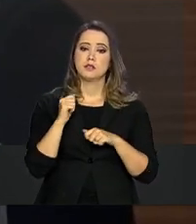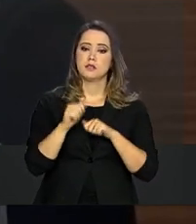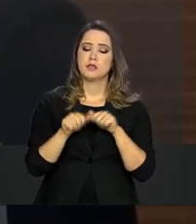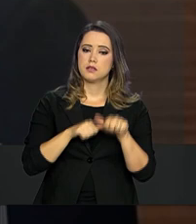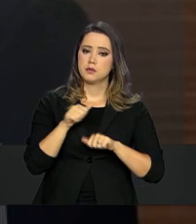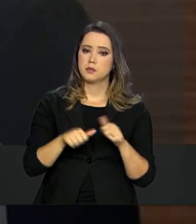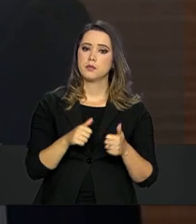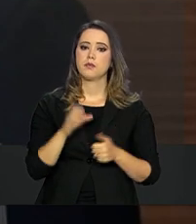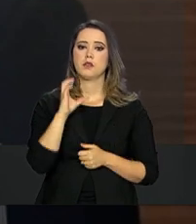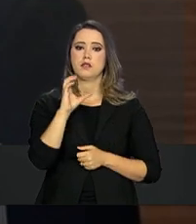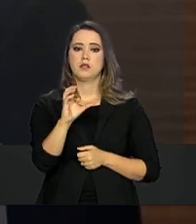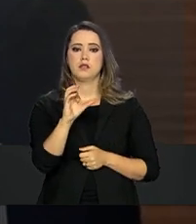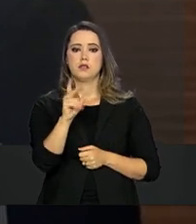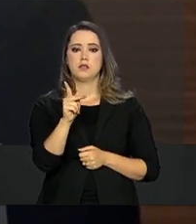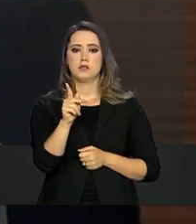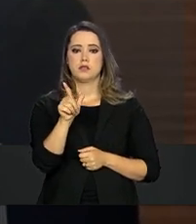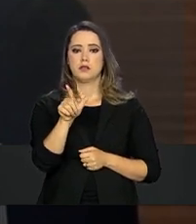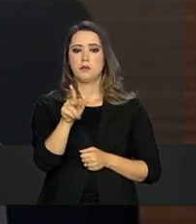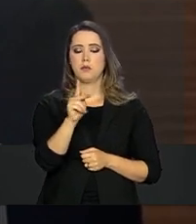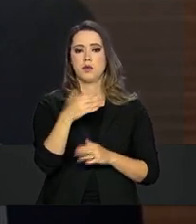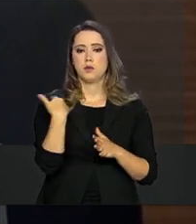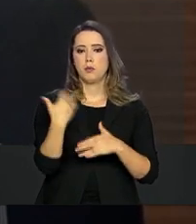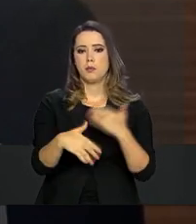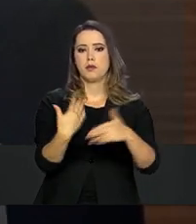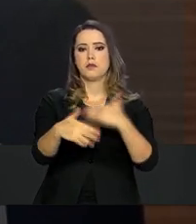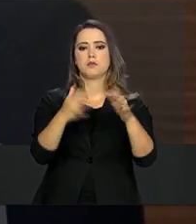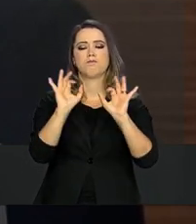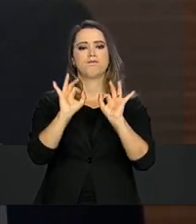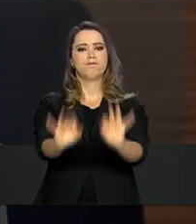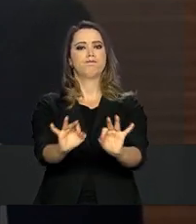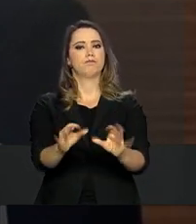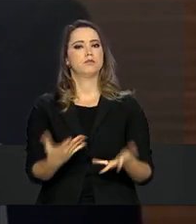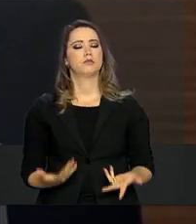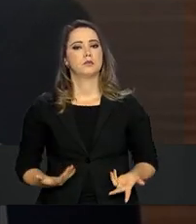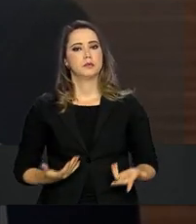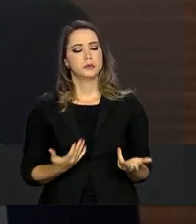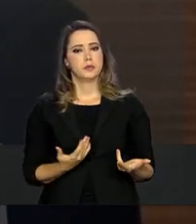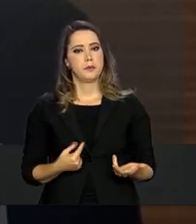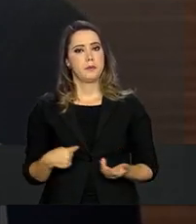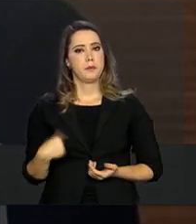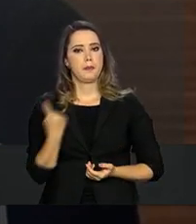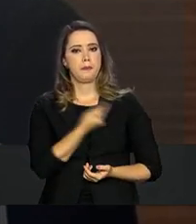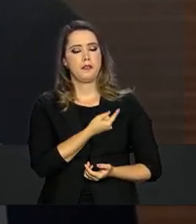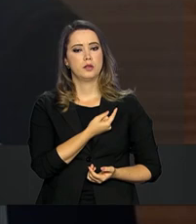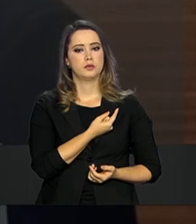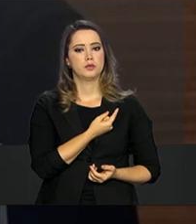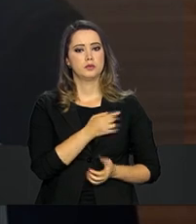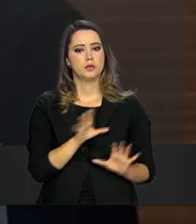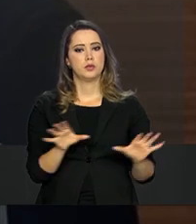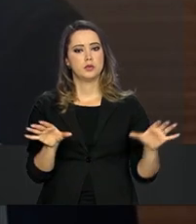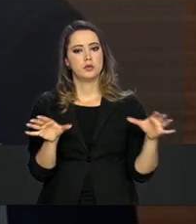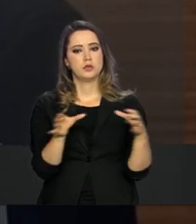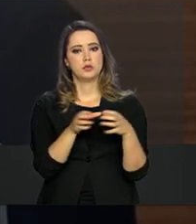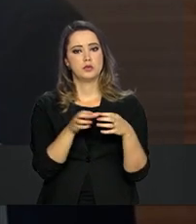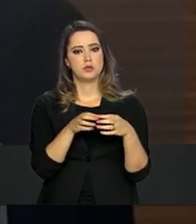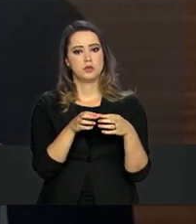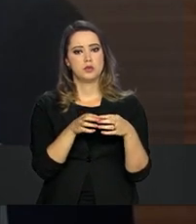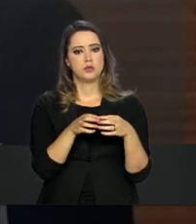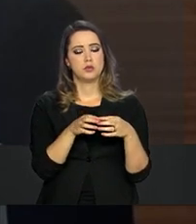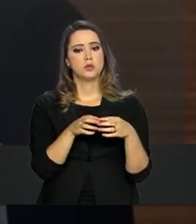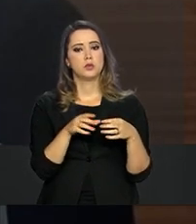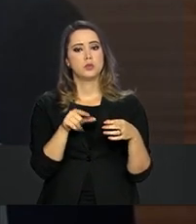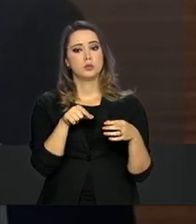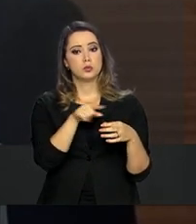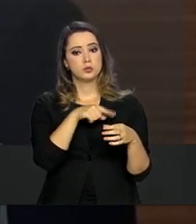tem problema e progredido a passos firmes íamos nós somos um furo se o presidente